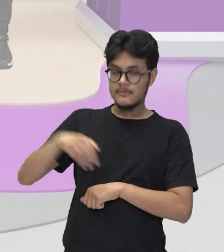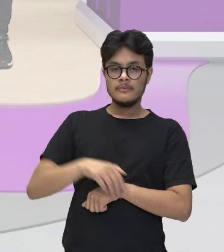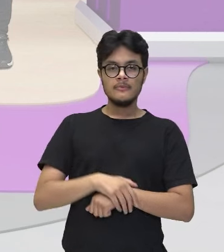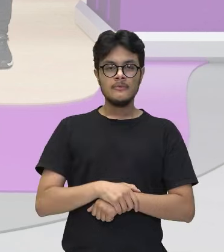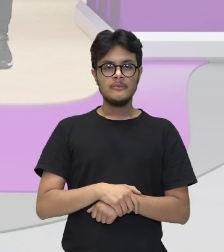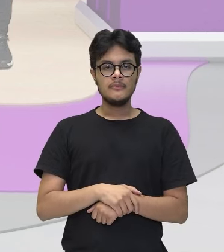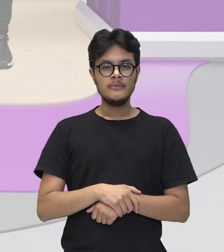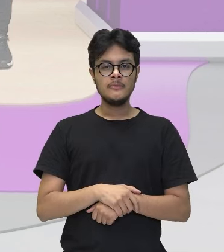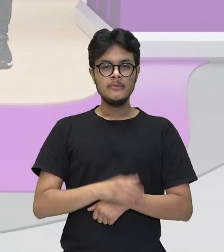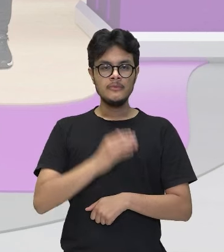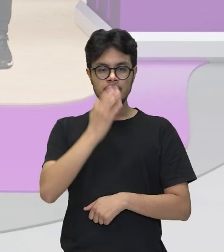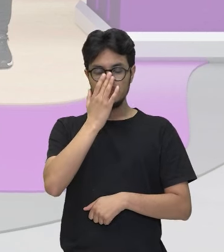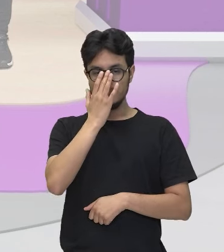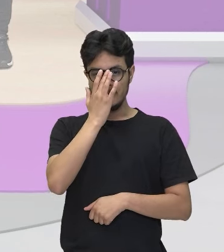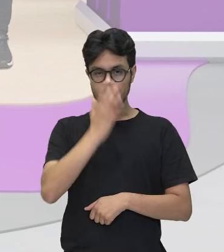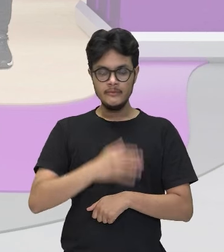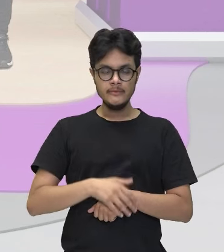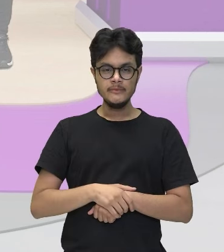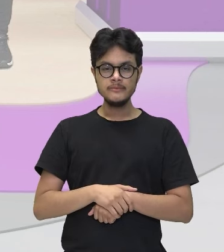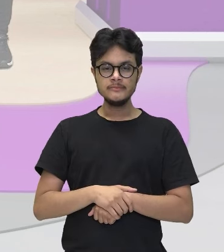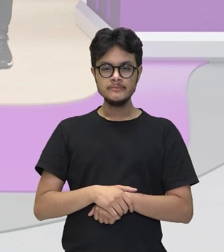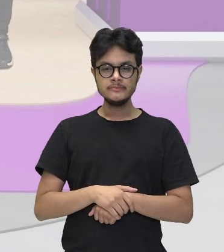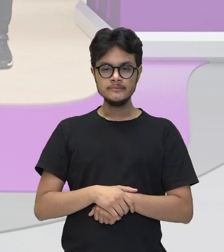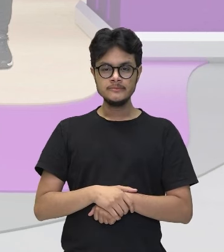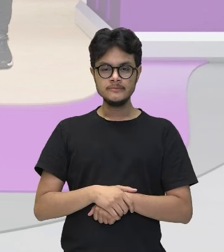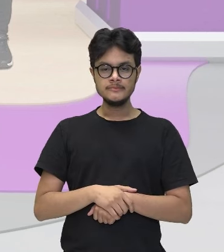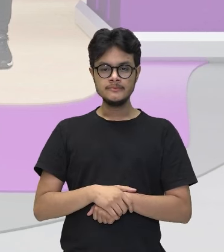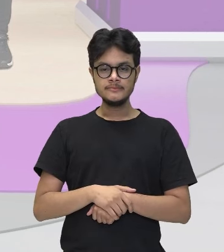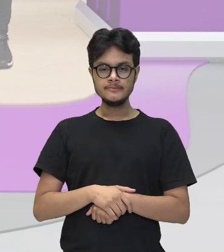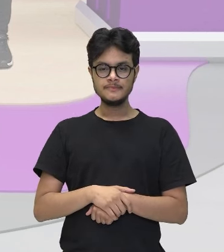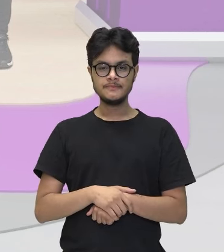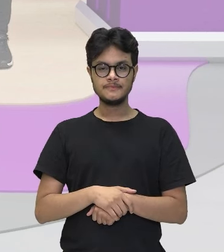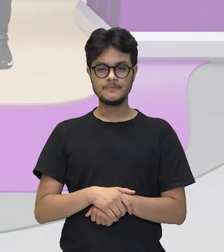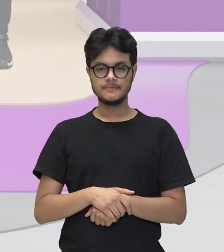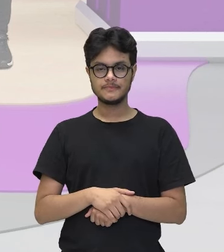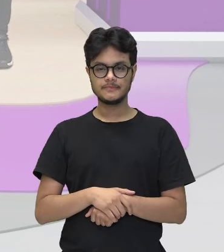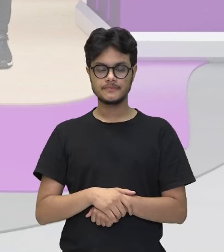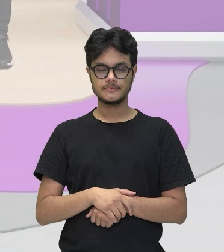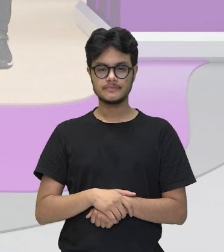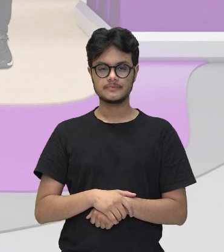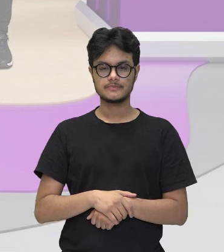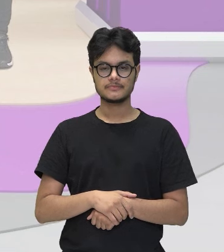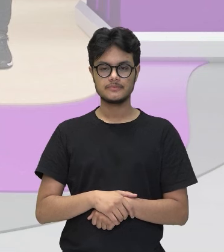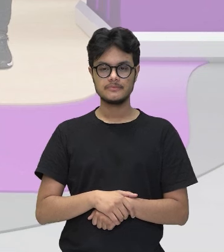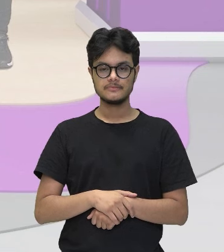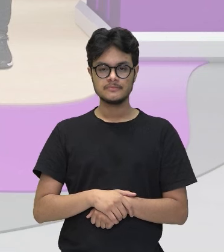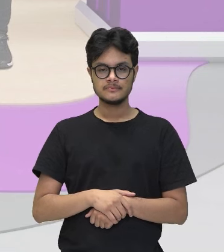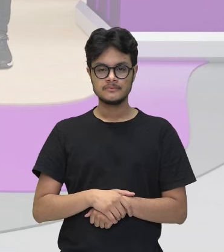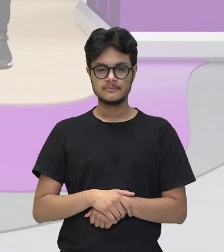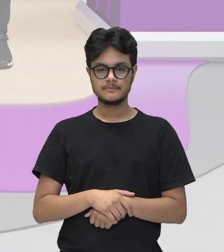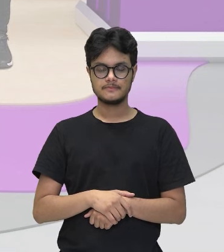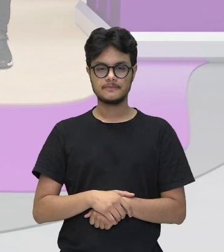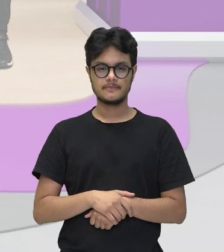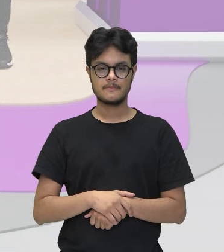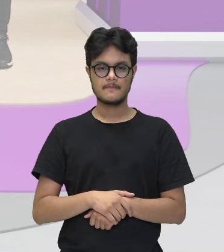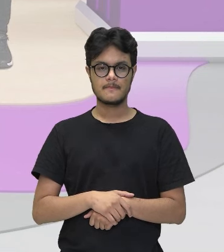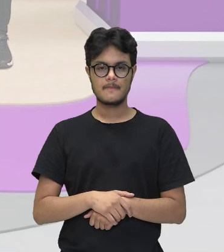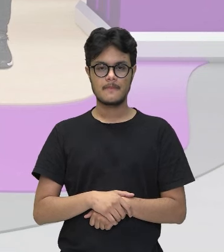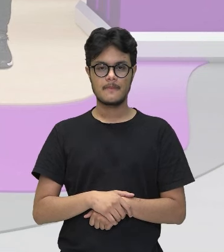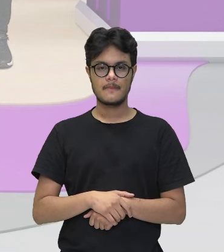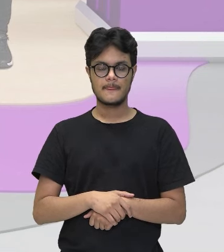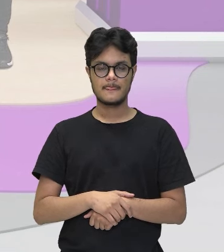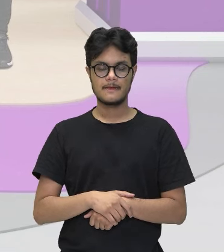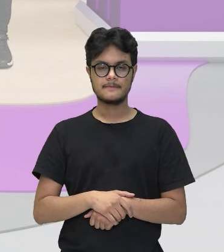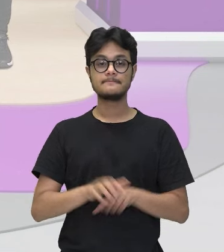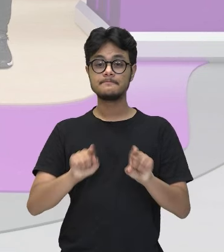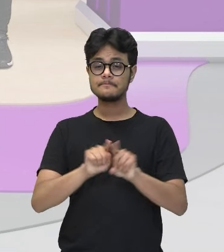da hipotenusa toda multiplicada pela projeção do cateto que a gente está falando aí na fórmula, E isso vai acontecer com